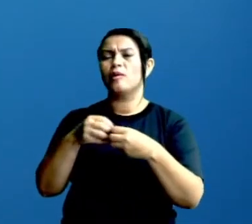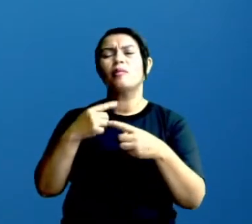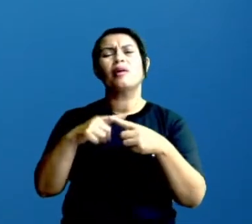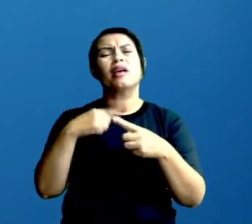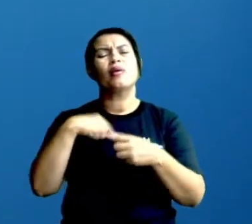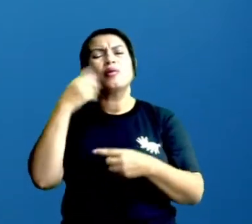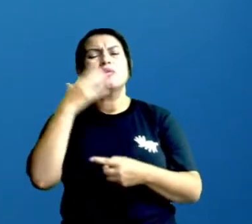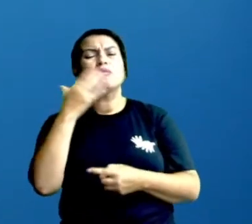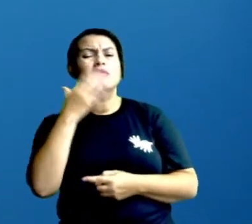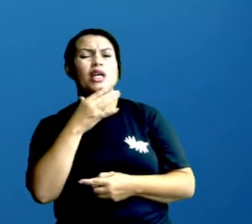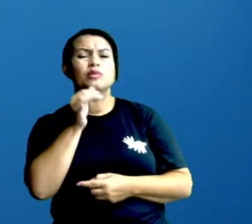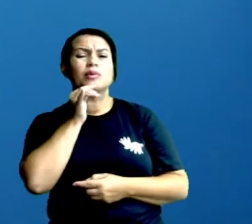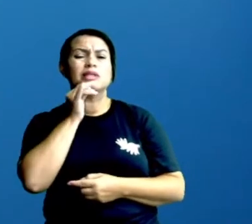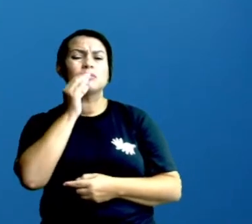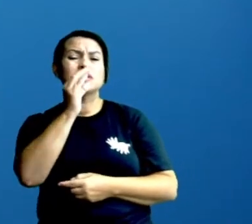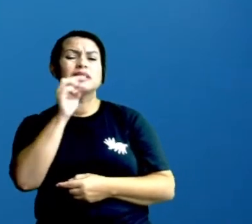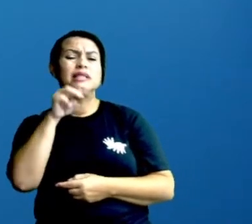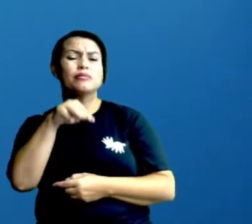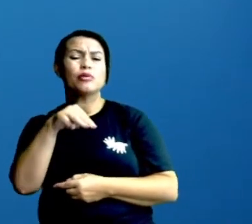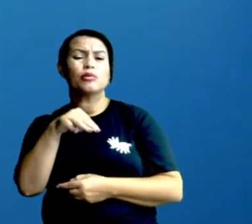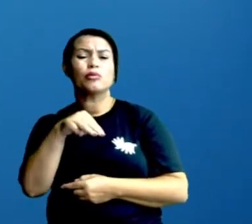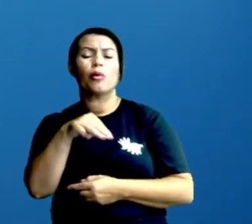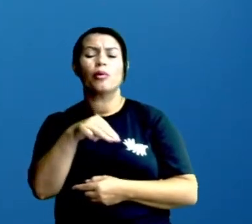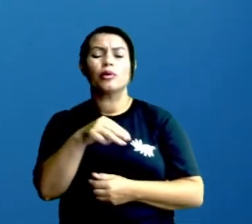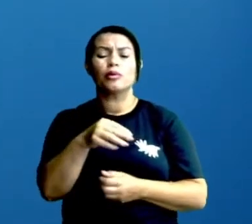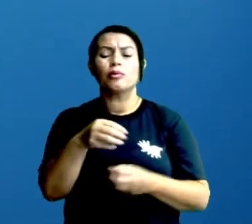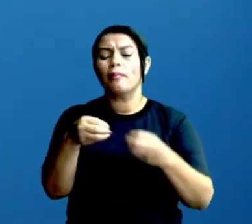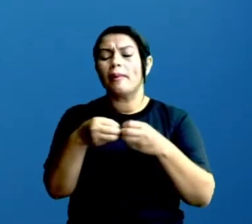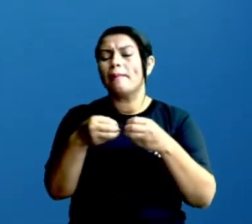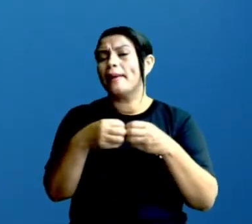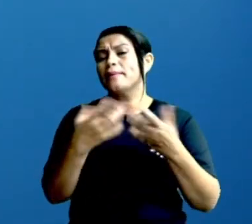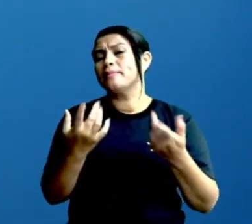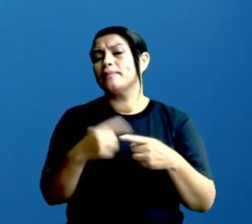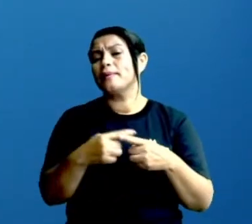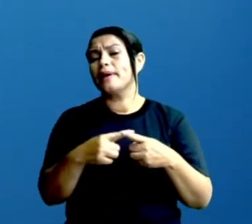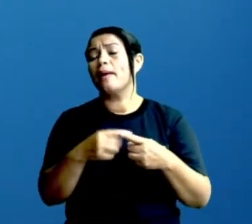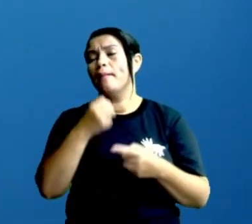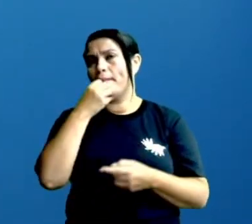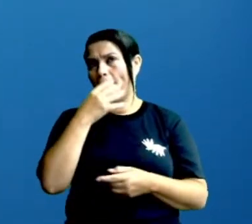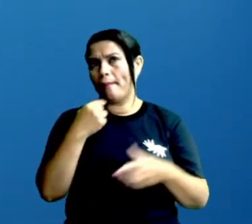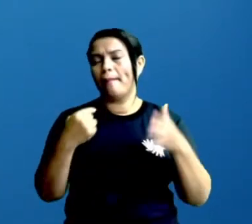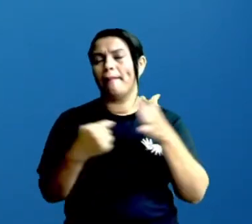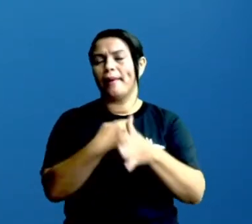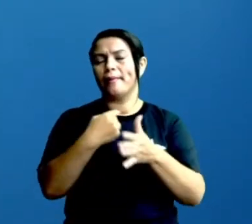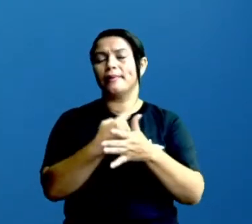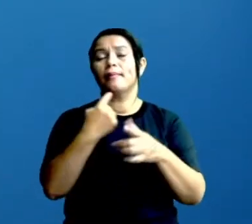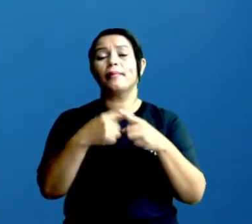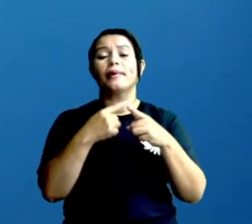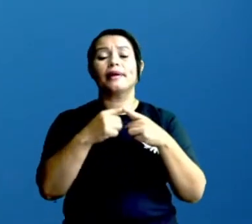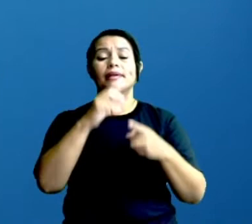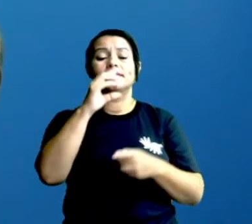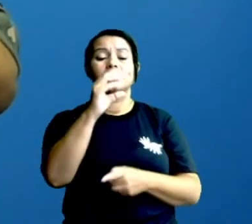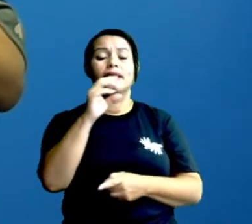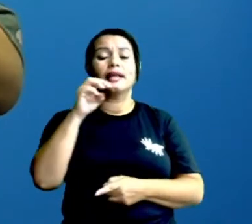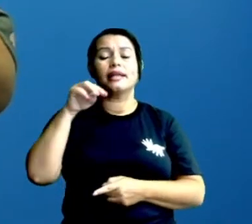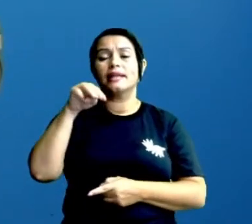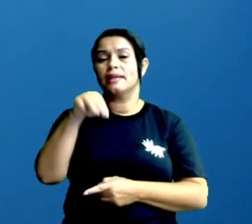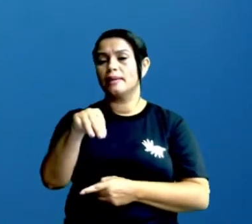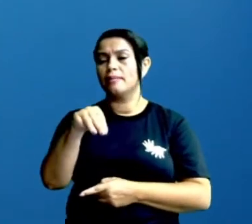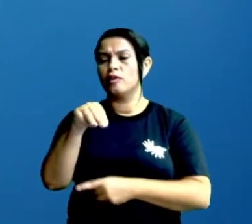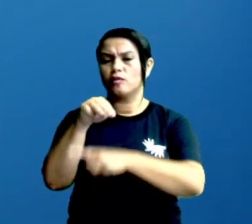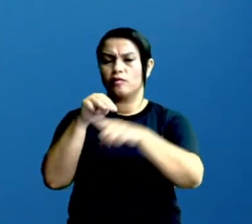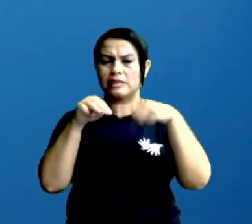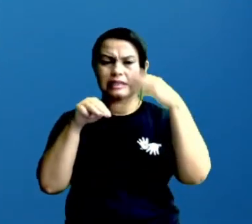destino em centímetros? Boa pergunta, né? Porque centímetro, veja só,